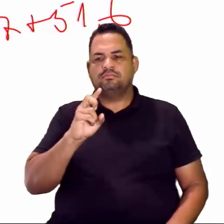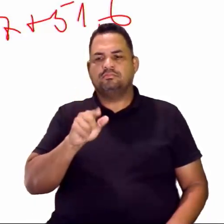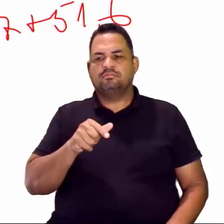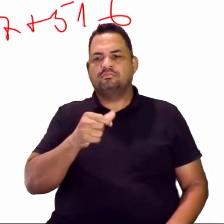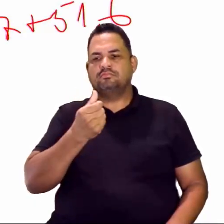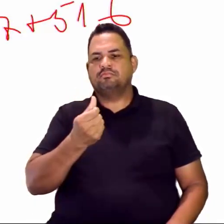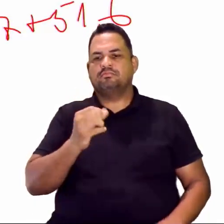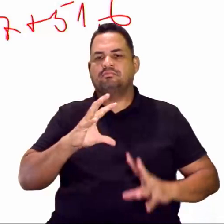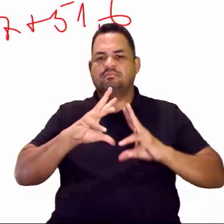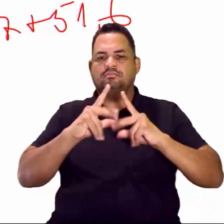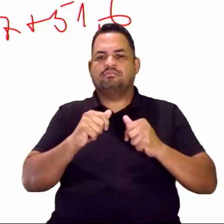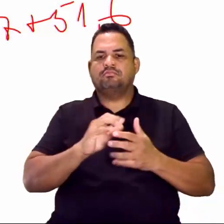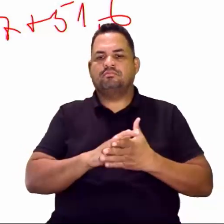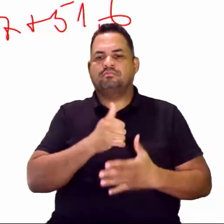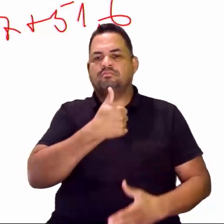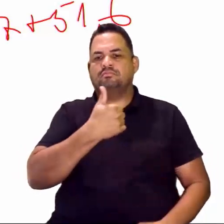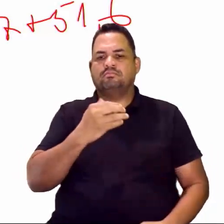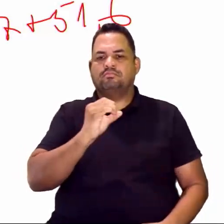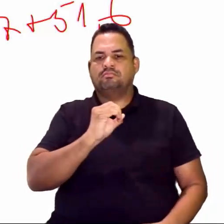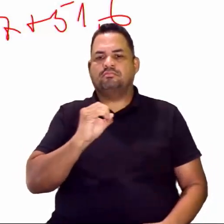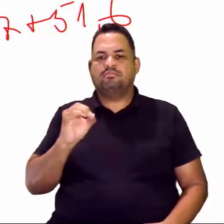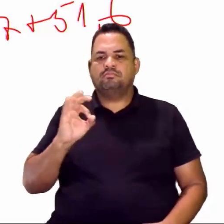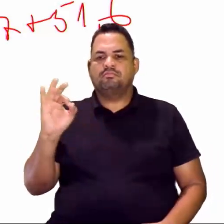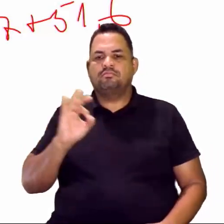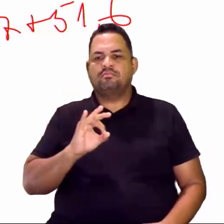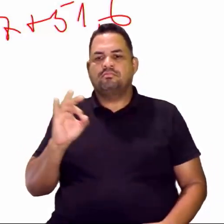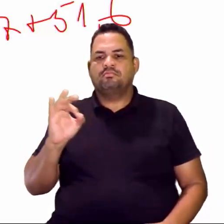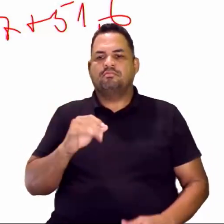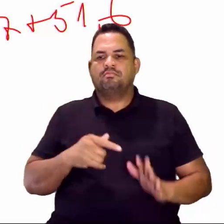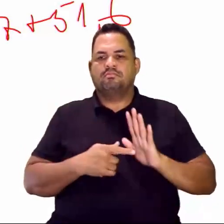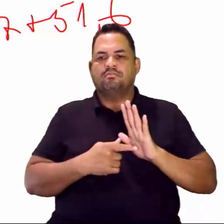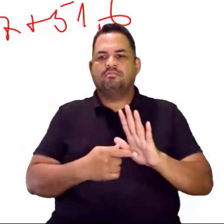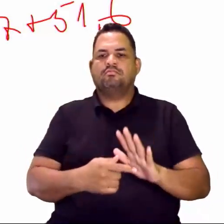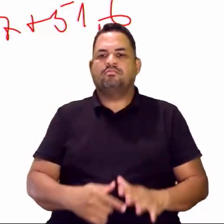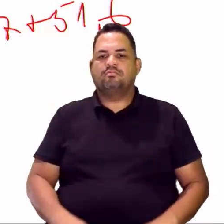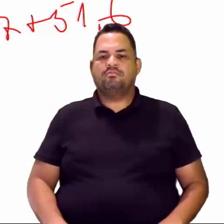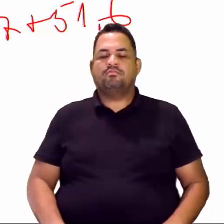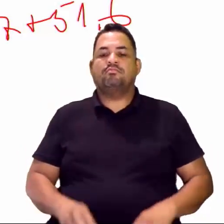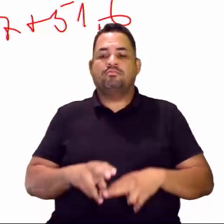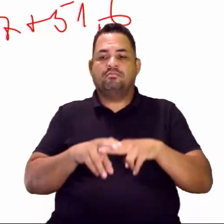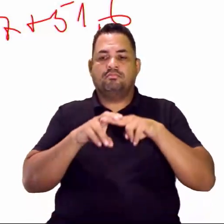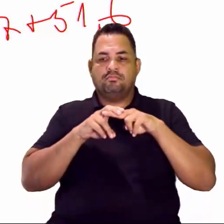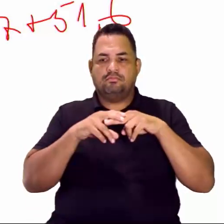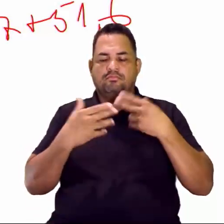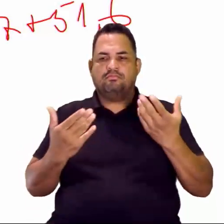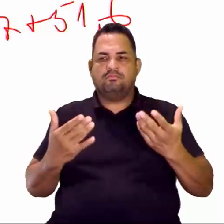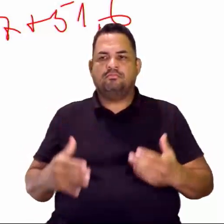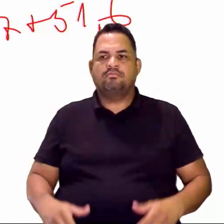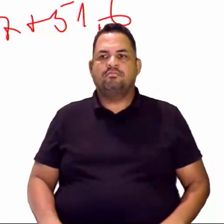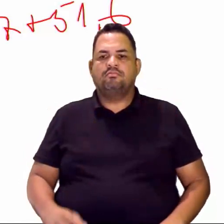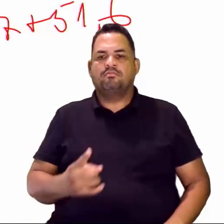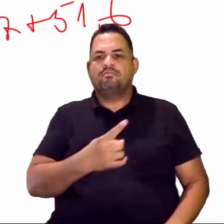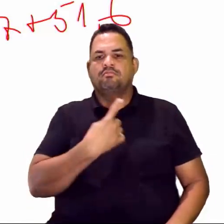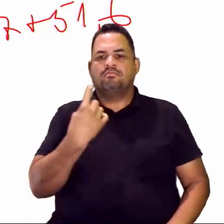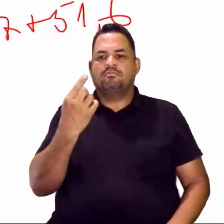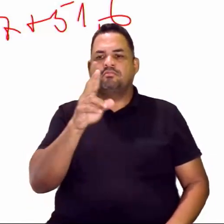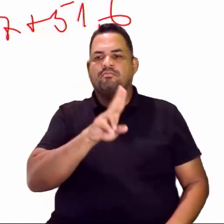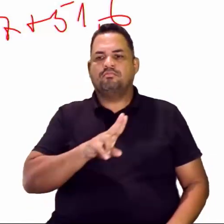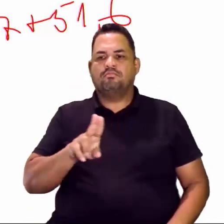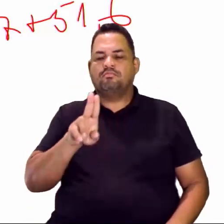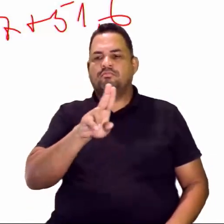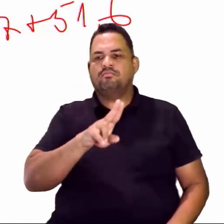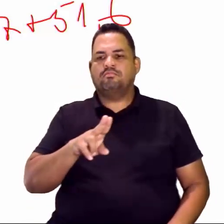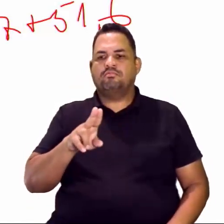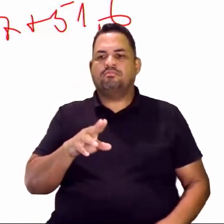51,6, totalizando 100% da amostra. É por isso que nós